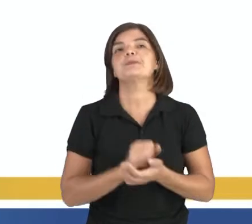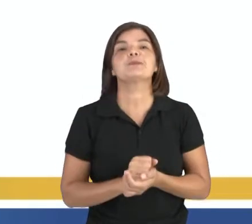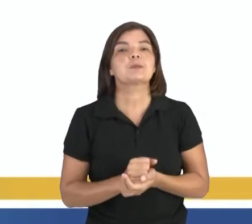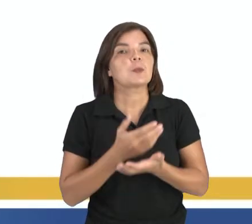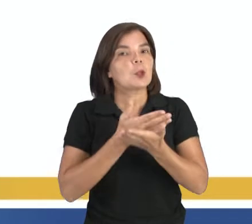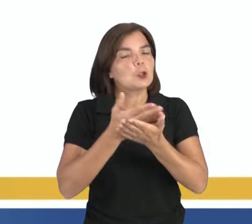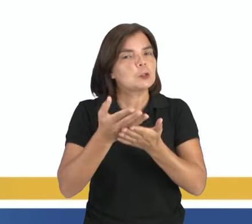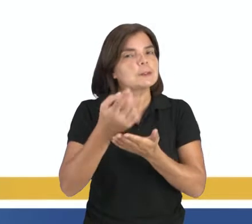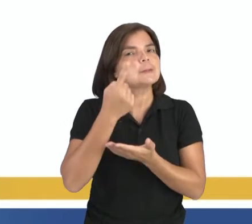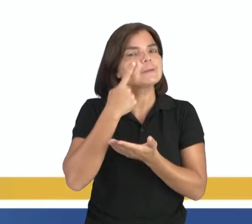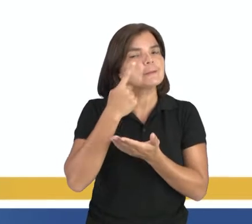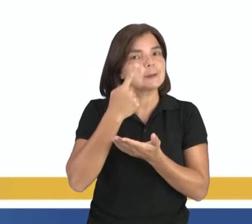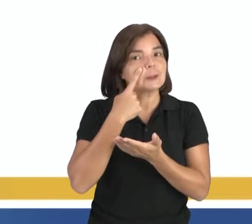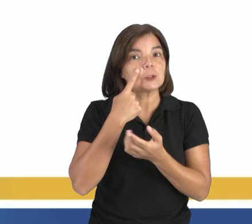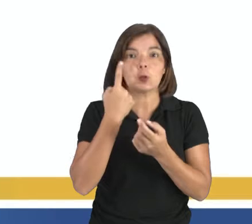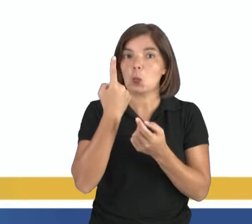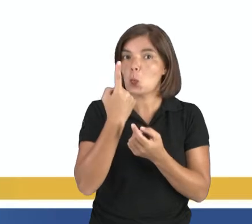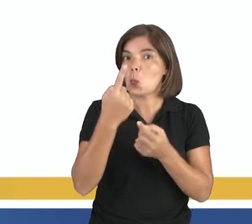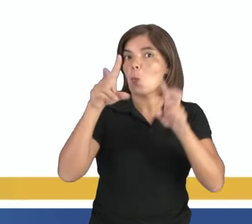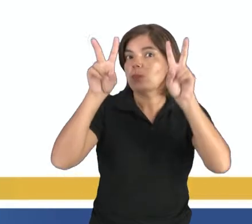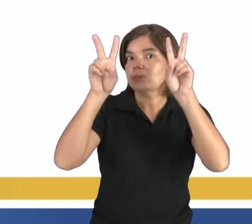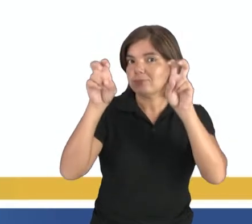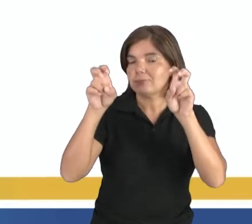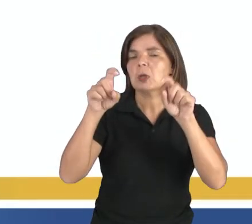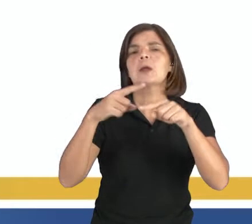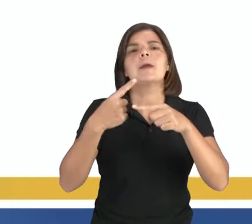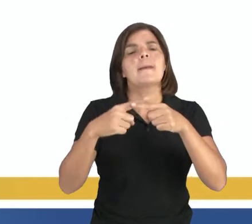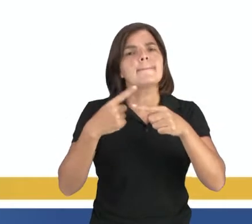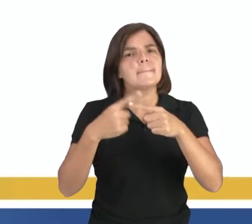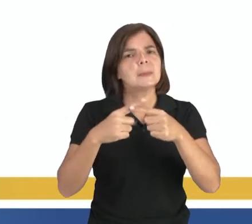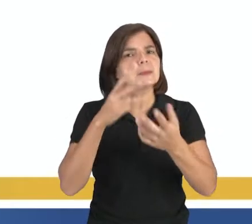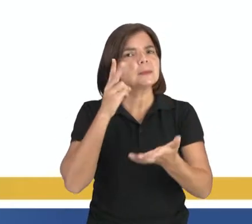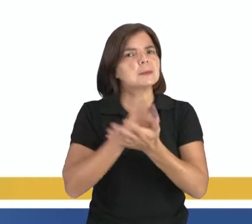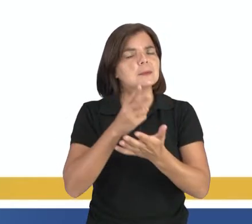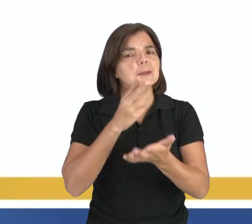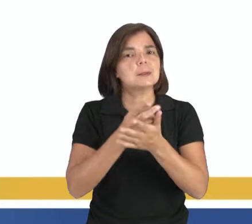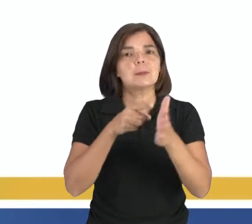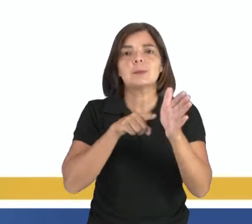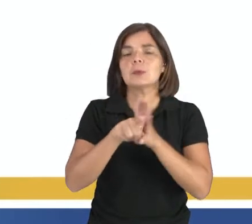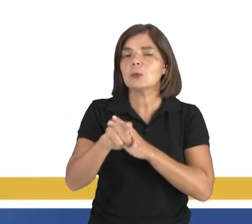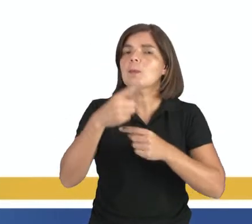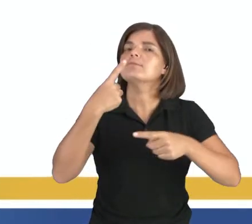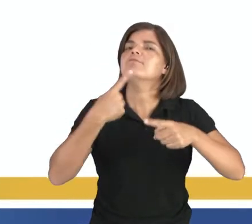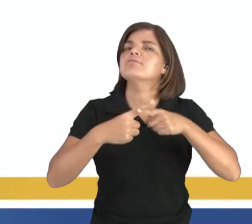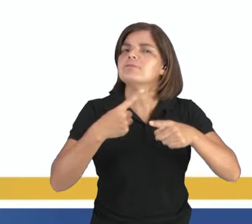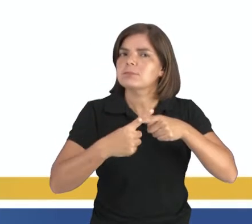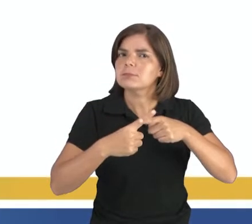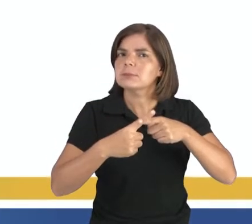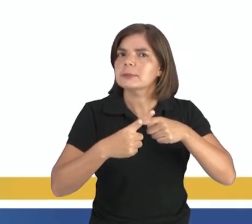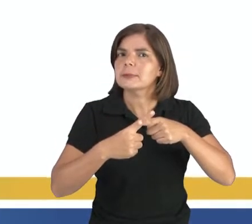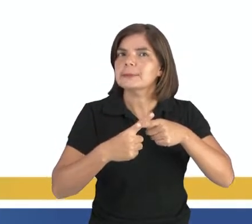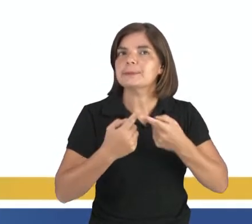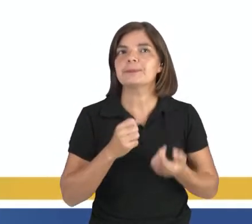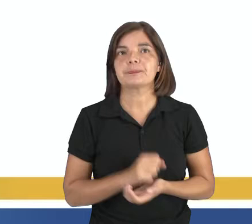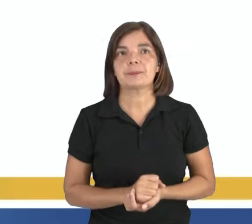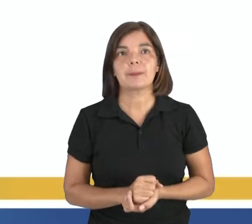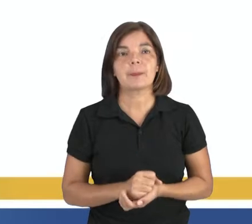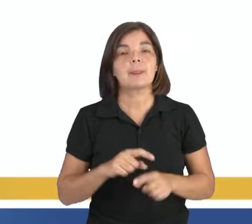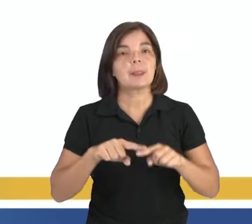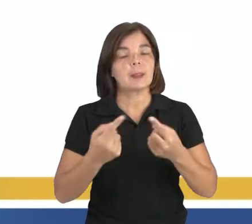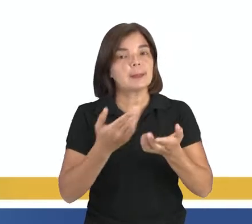Lá no início você vai defender uma tese e os argumentos ele vai sempre responder o porquê dessa tese, tá bom?